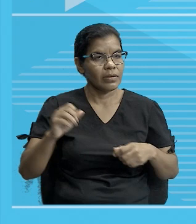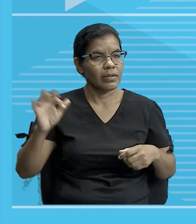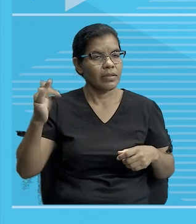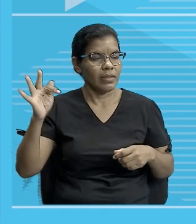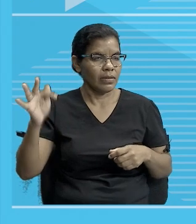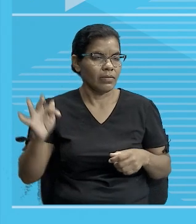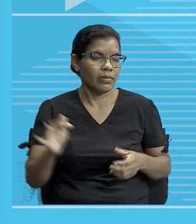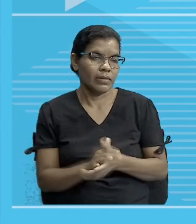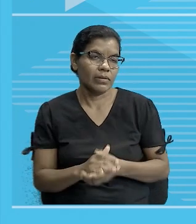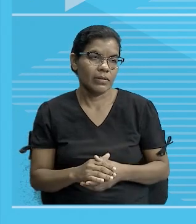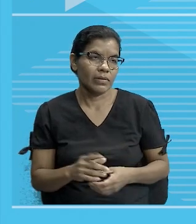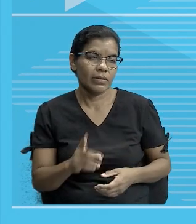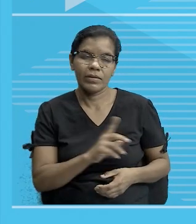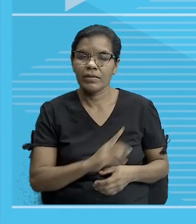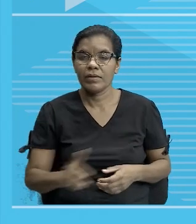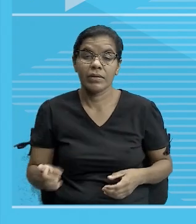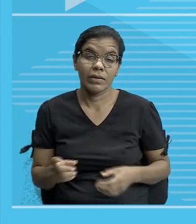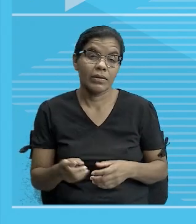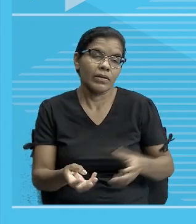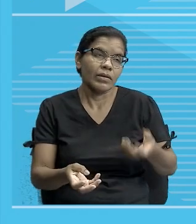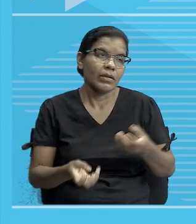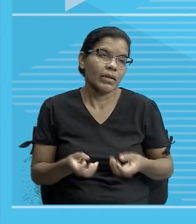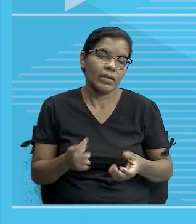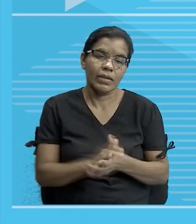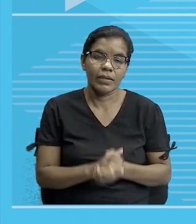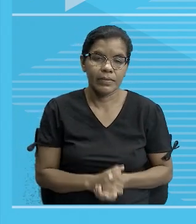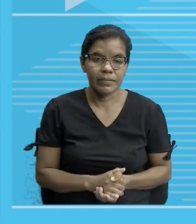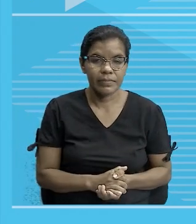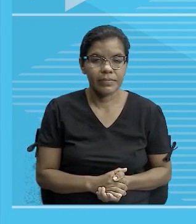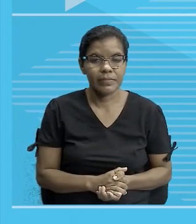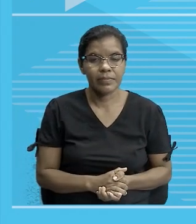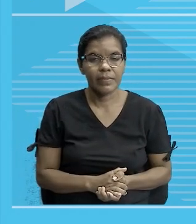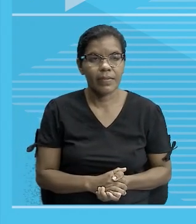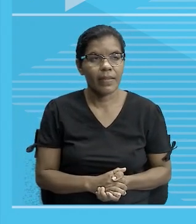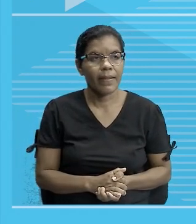não. Nós vamos deter isso daí, viu?